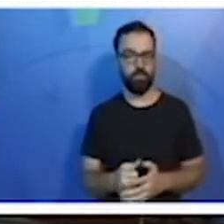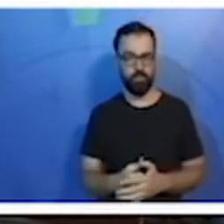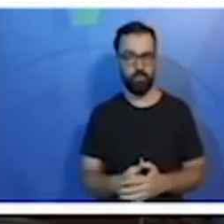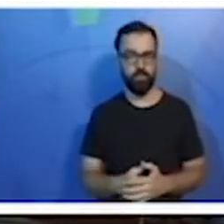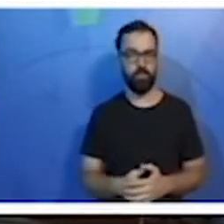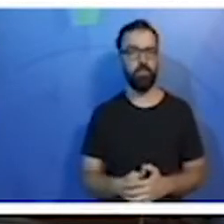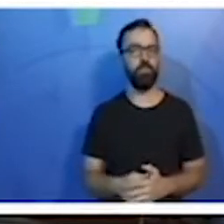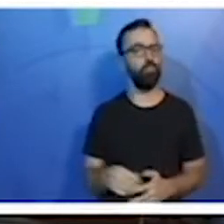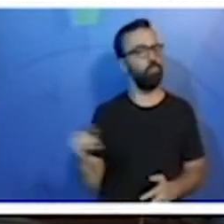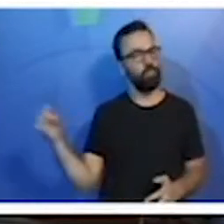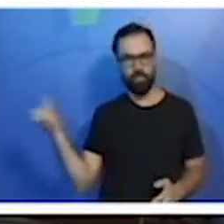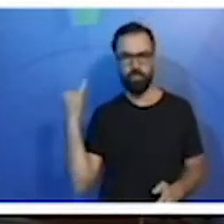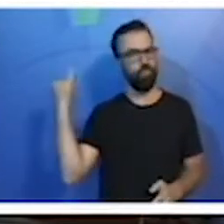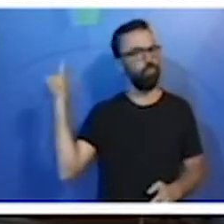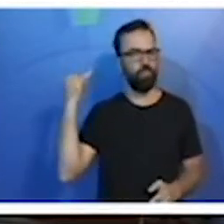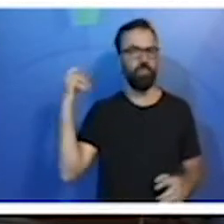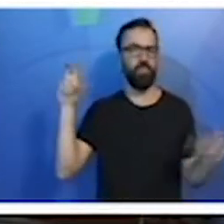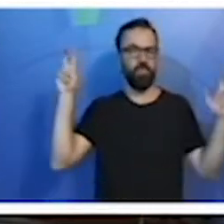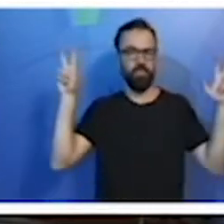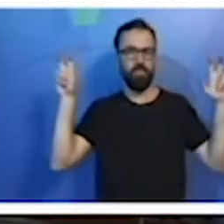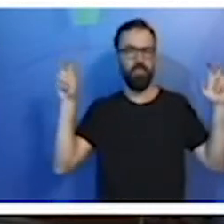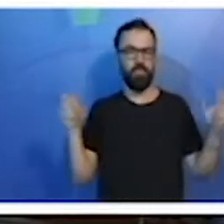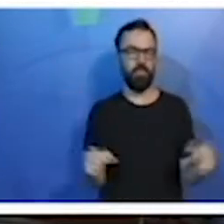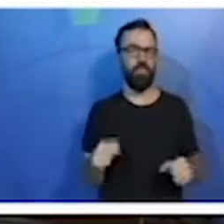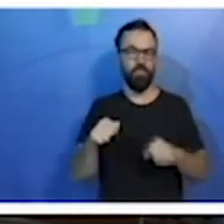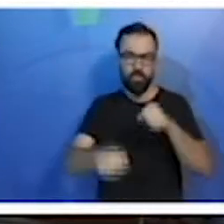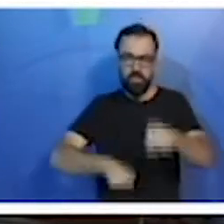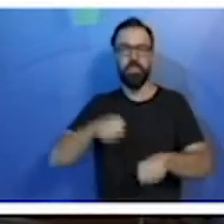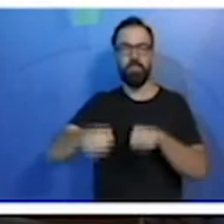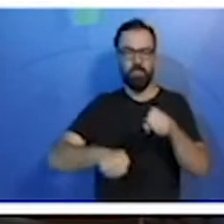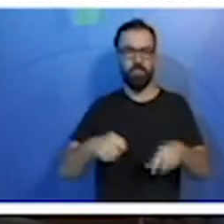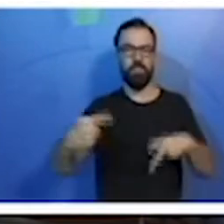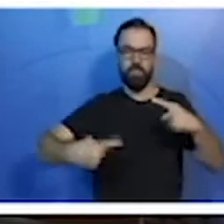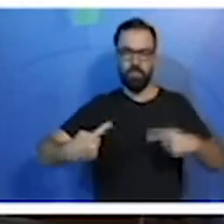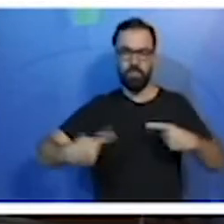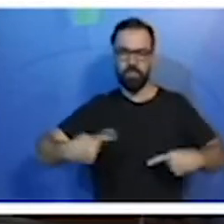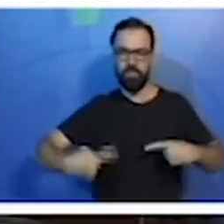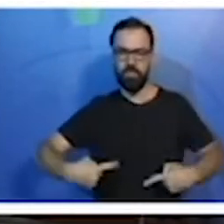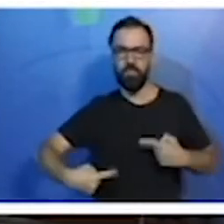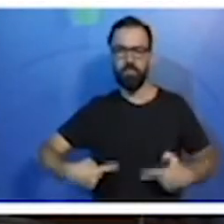dentro da disciplina de educação física que é o ciclismo de competição